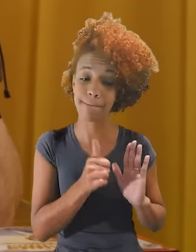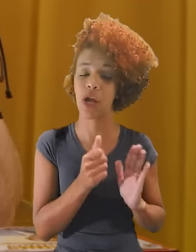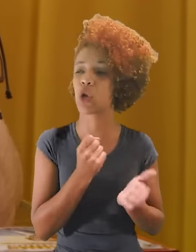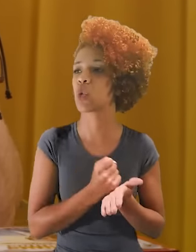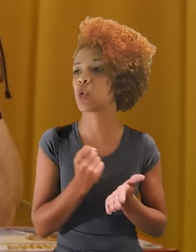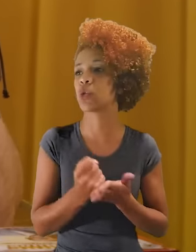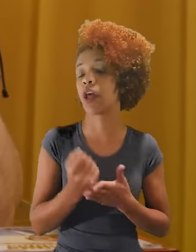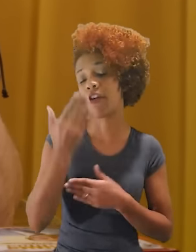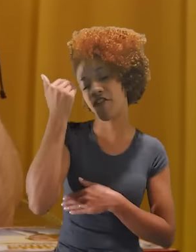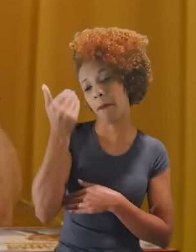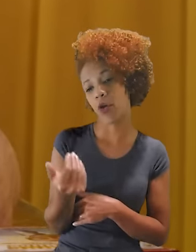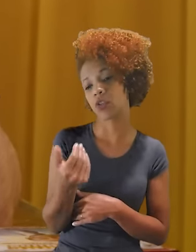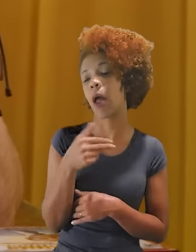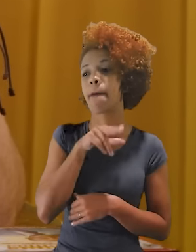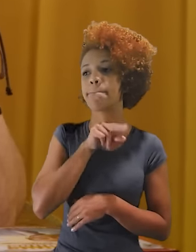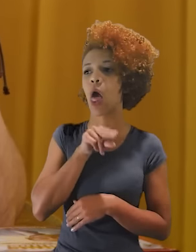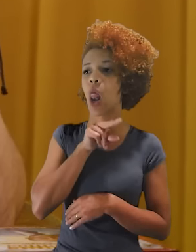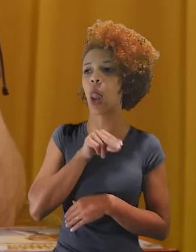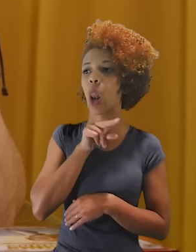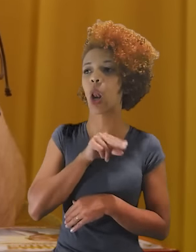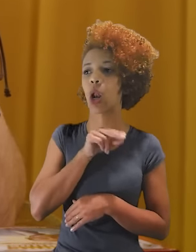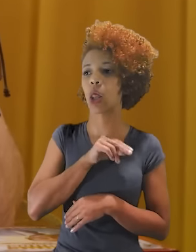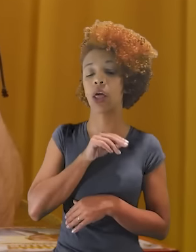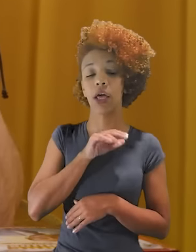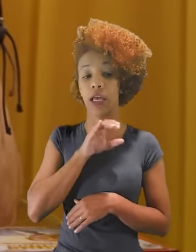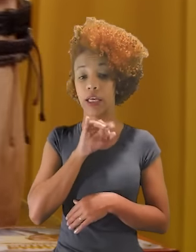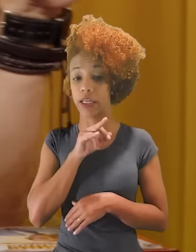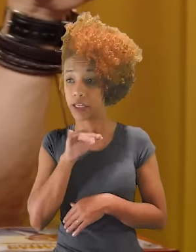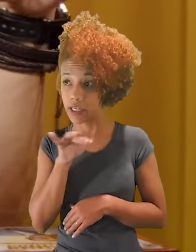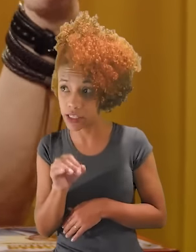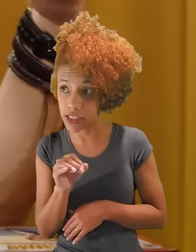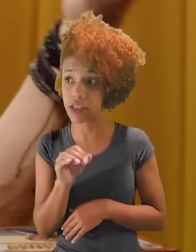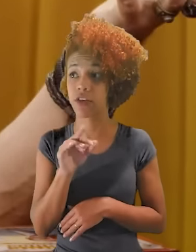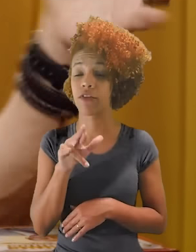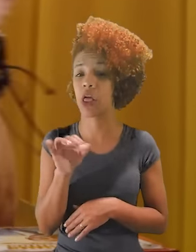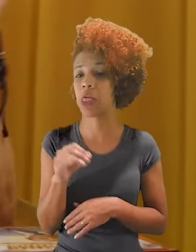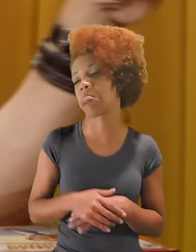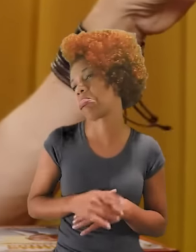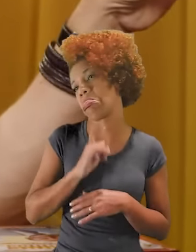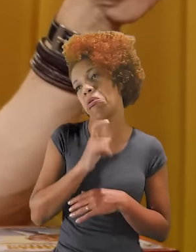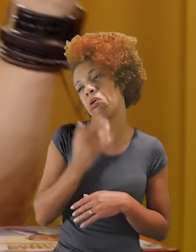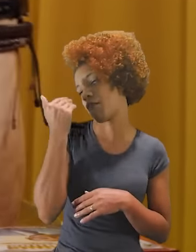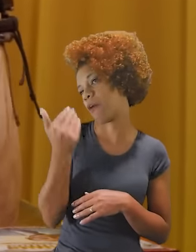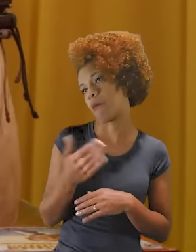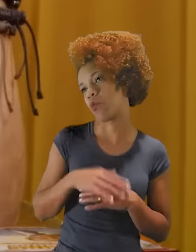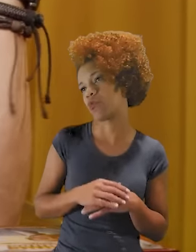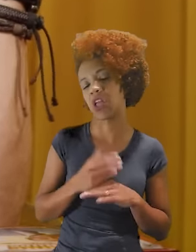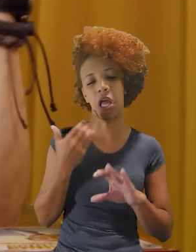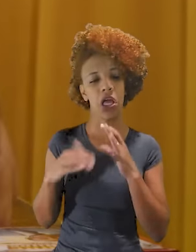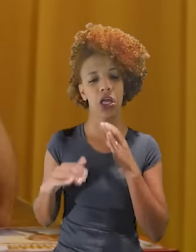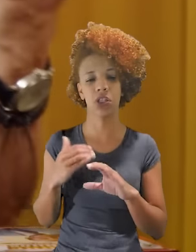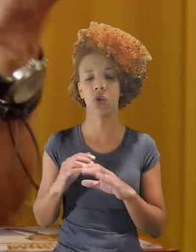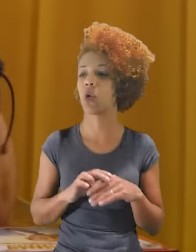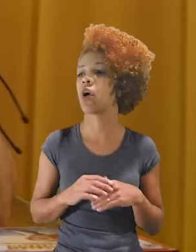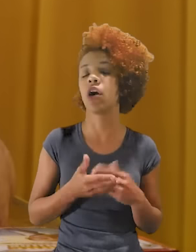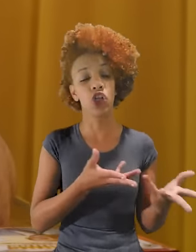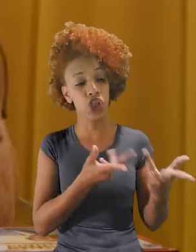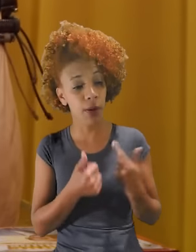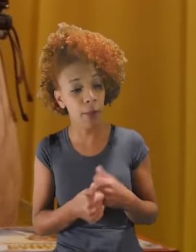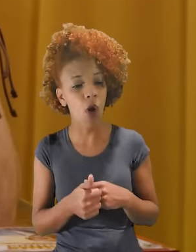primeira vez que contratou um cara famoso pra dublar um desenho, que era o Cliff Edwards, porque até então eram dubladores, não era ninguém famoso. O cara era cantor, o rei do